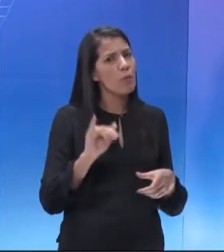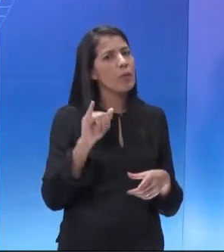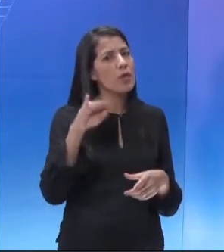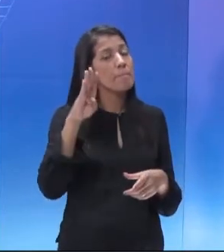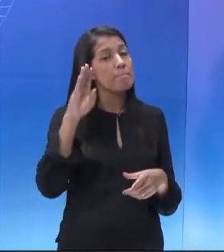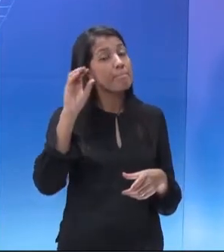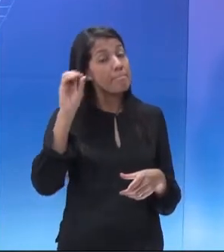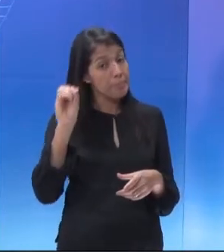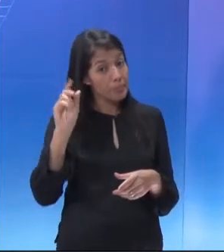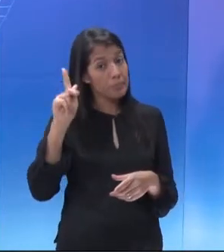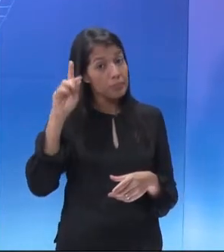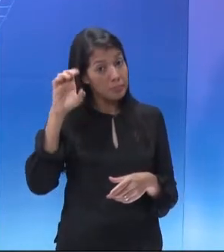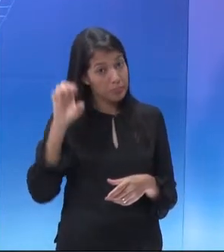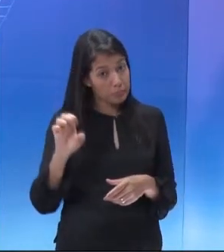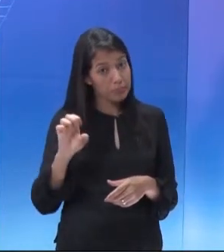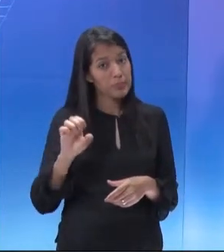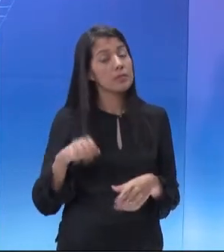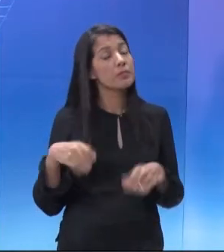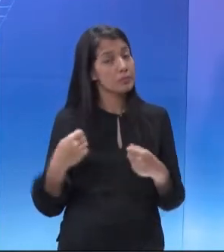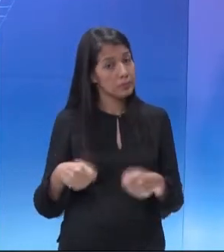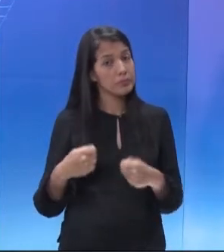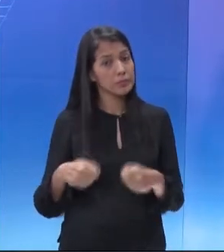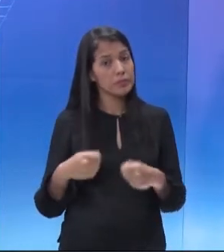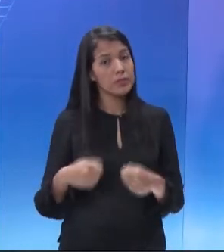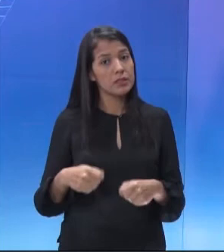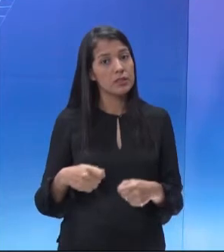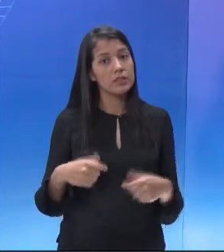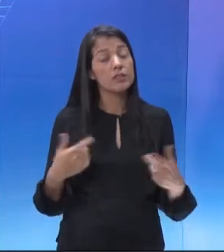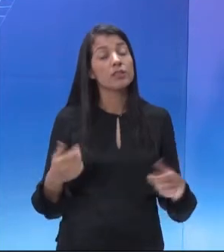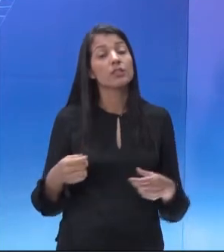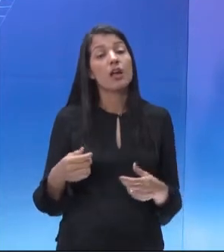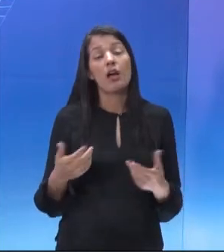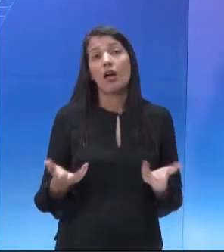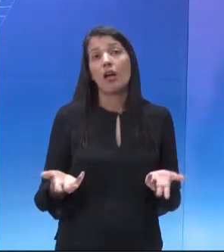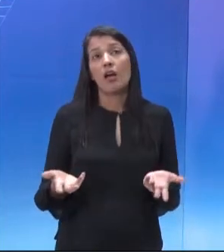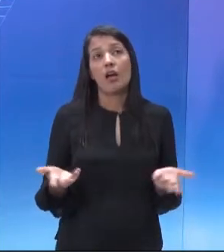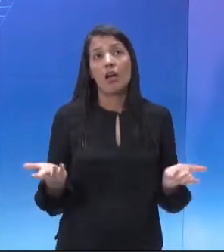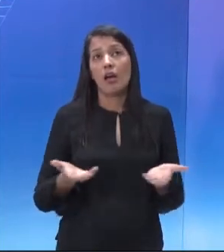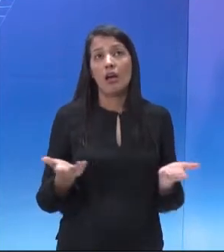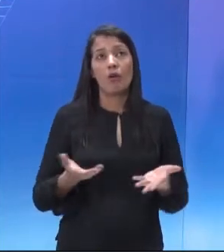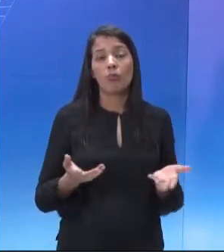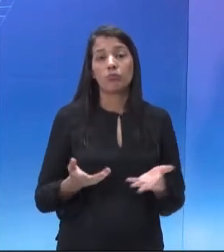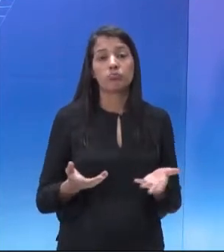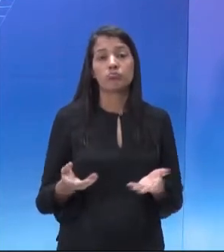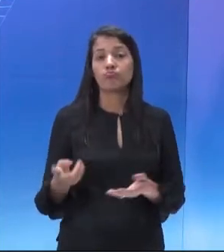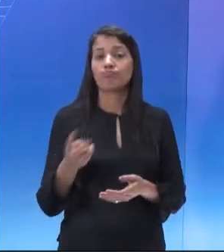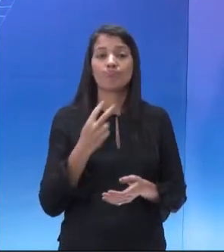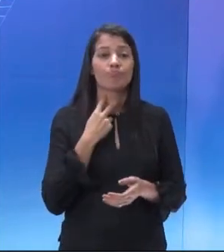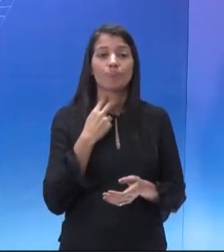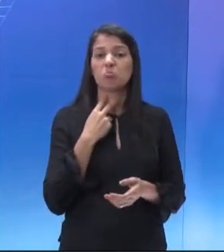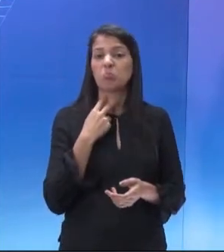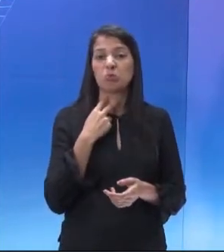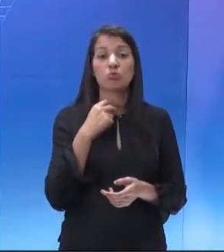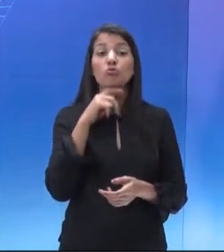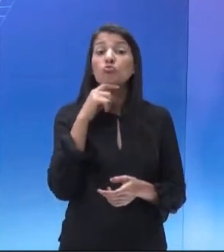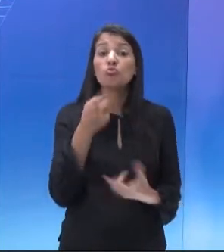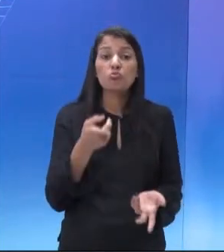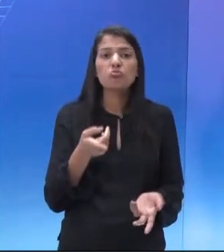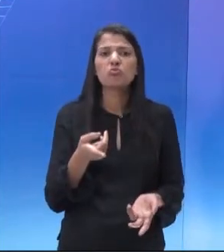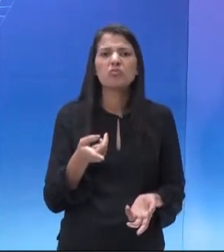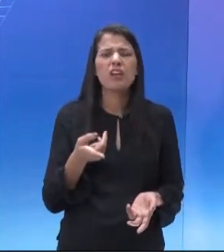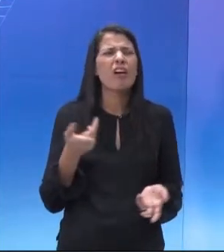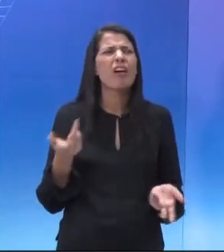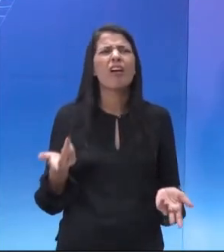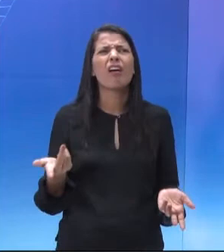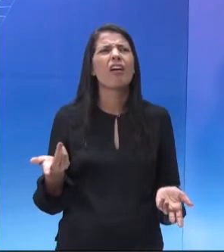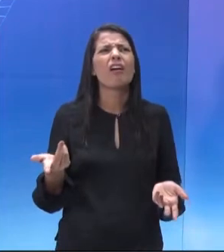com números e percentuais, tá? E eu quero deixar uma dica aqui. Professor, eu não lembro se o IBOP falou que era